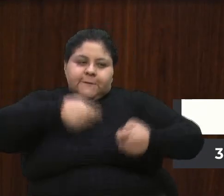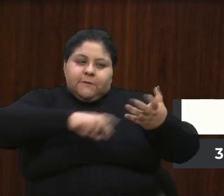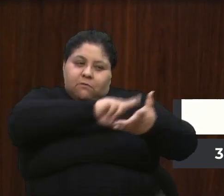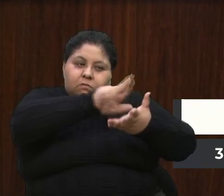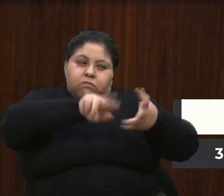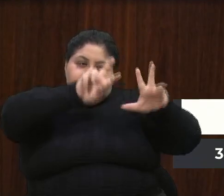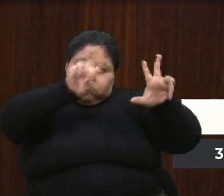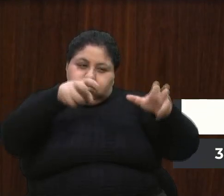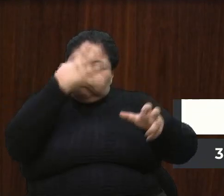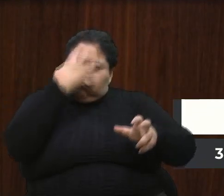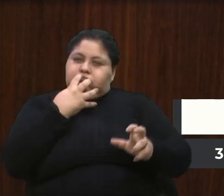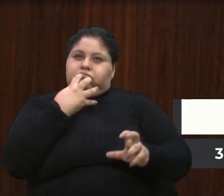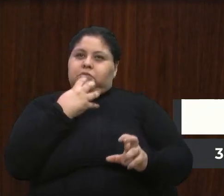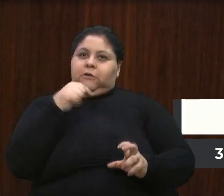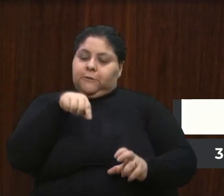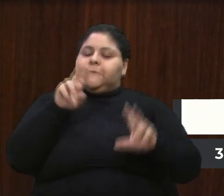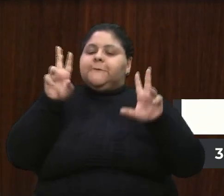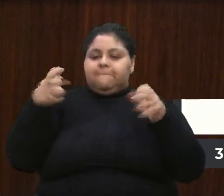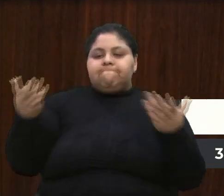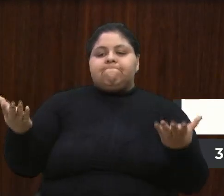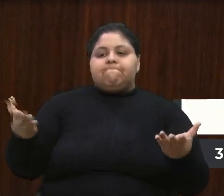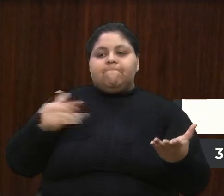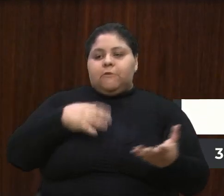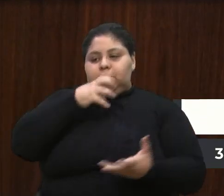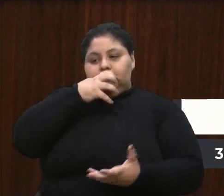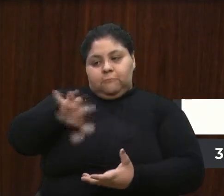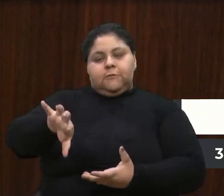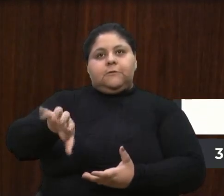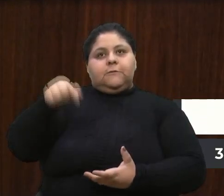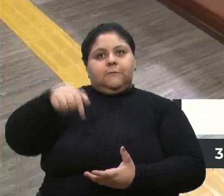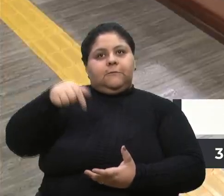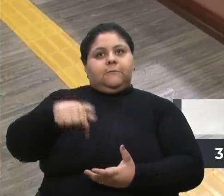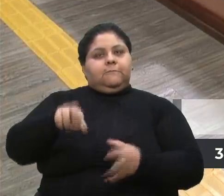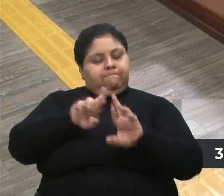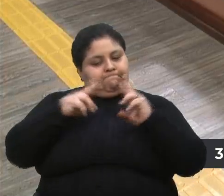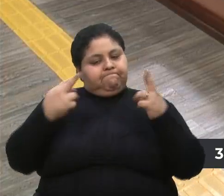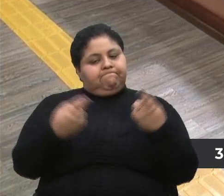seriedade esse assunto. Portanto, eu serei contrária a esta moção. Obrigado. Para declarar